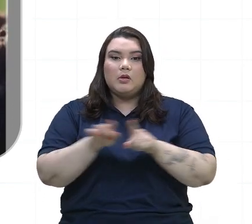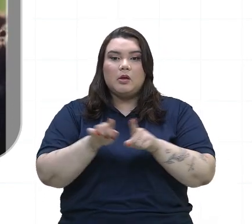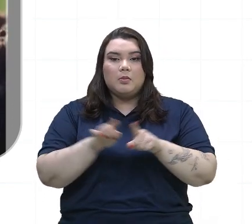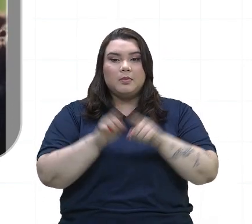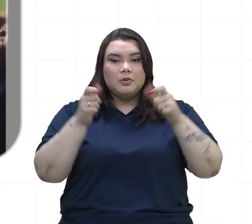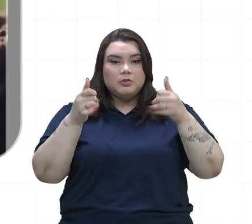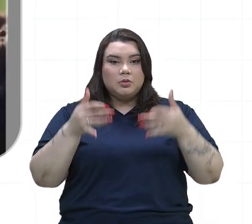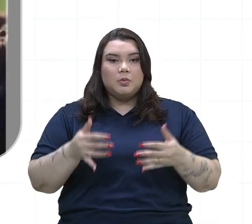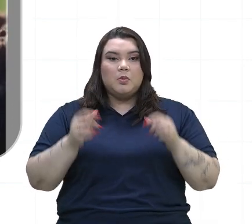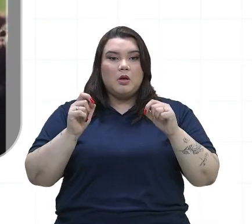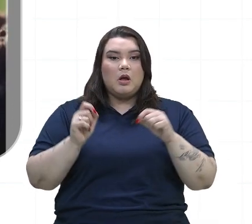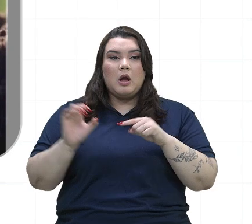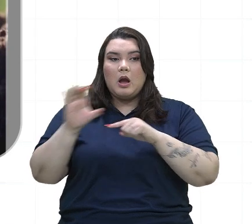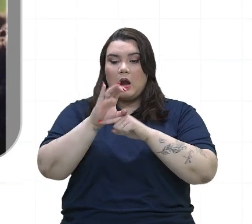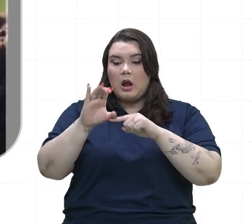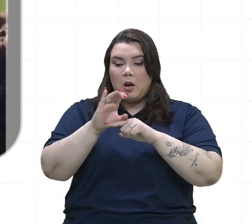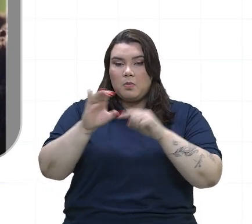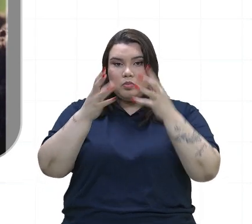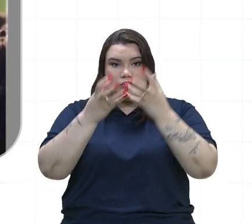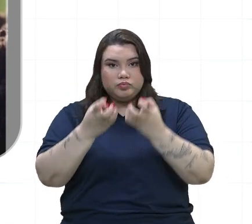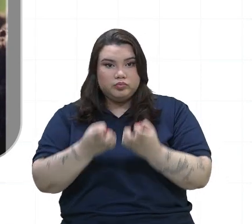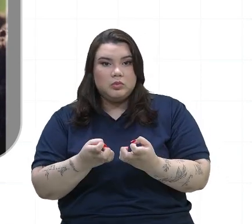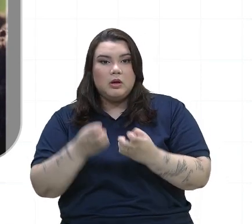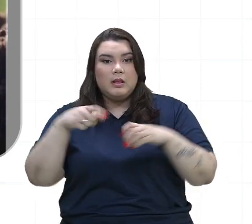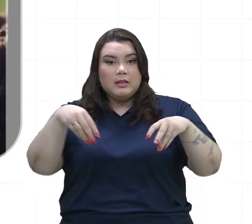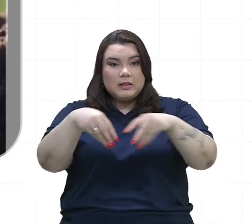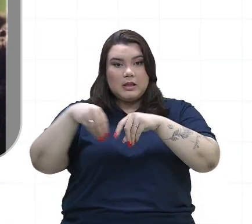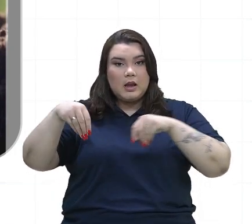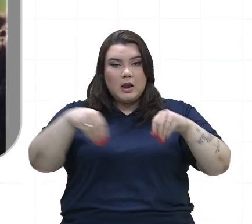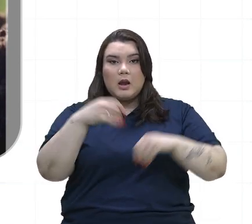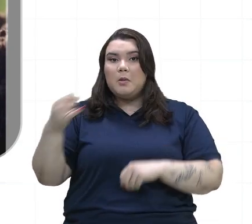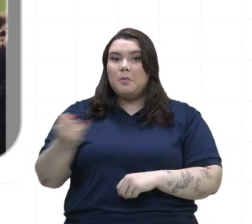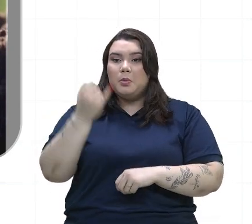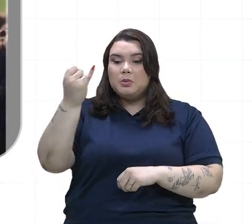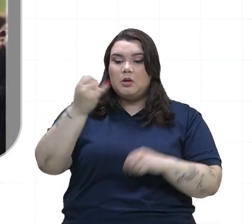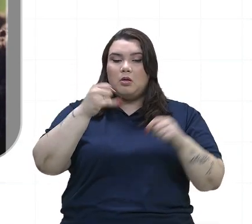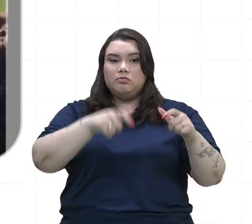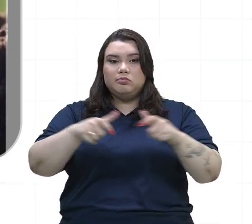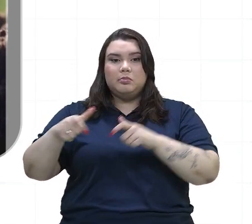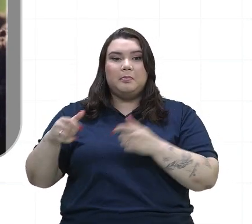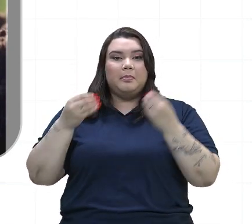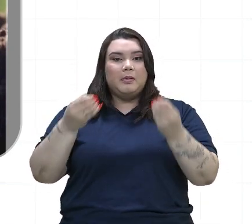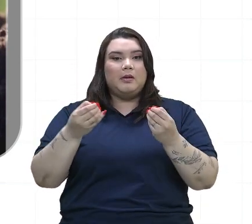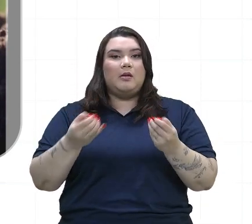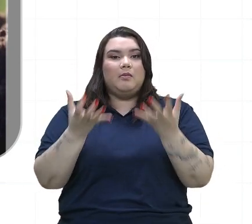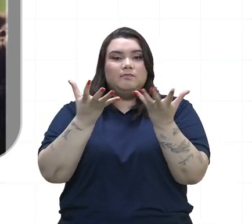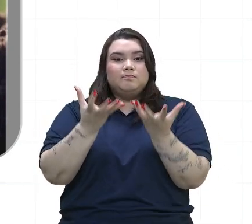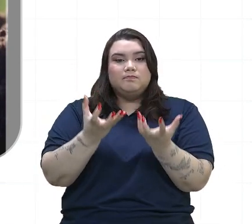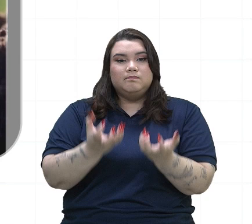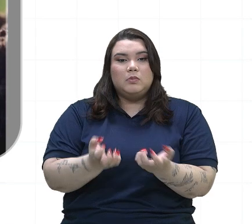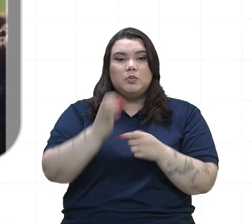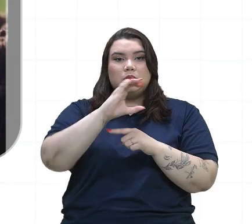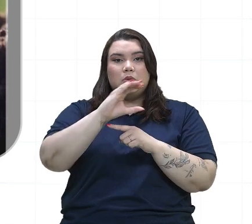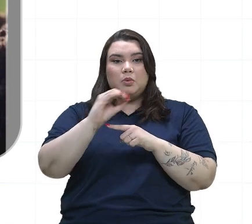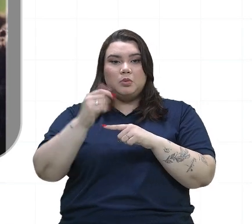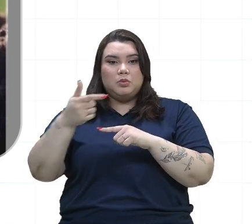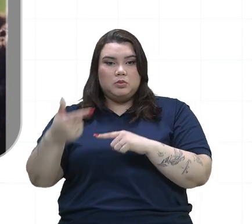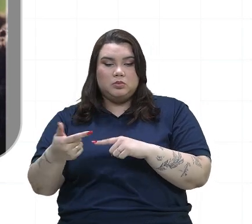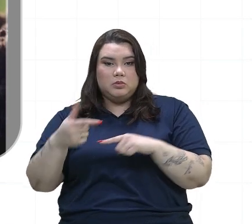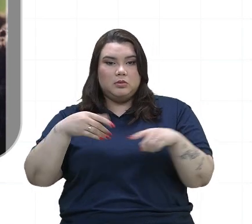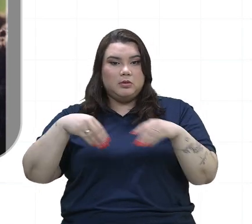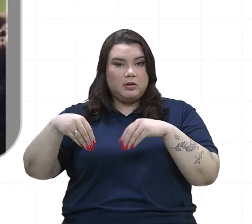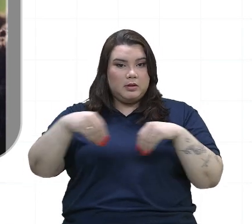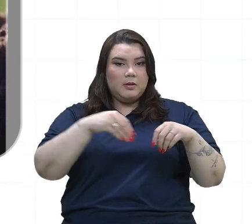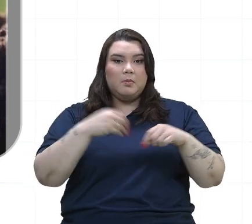Armazenamento de carbono. O solo ele acaba sendo muito importante para armazenar o CO2 aqui no solo.